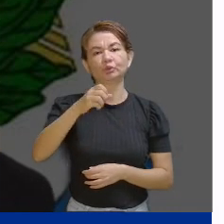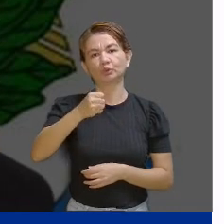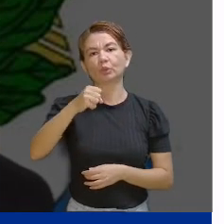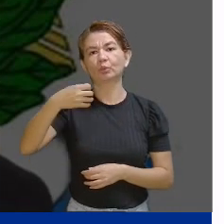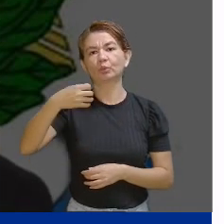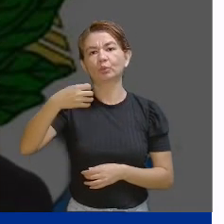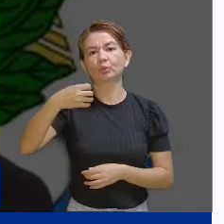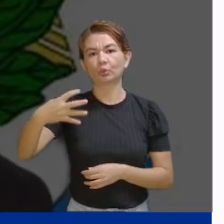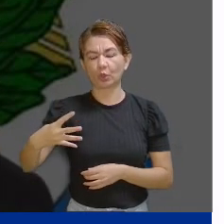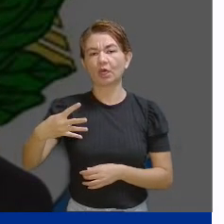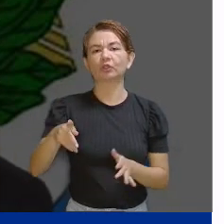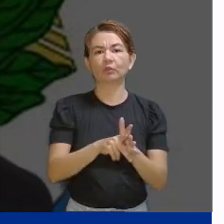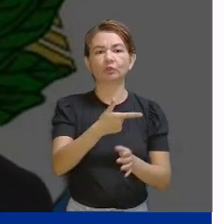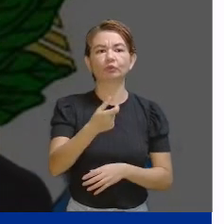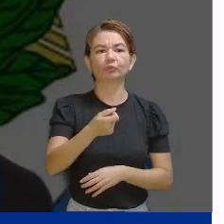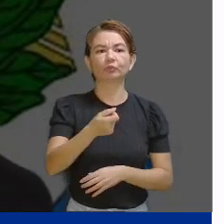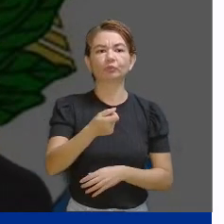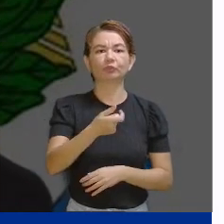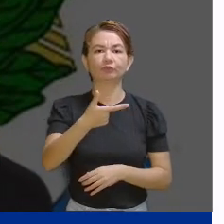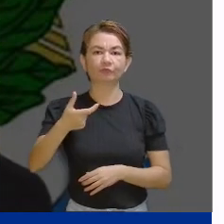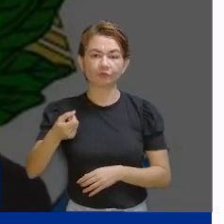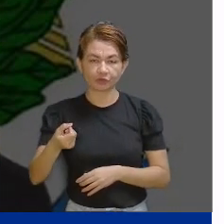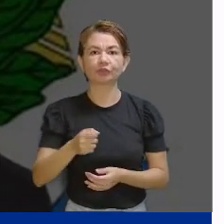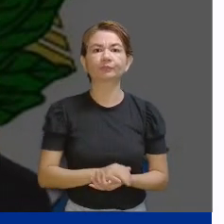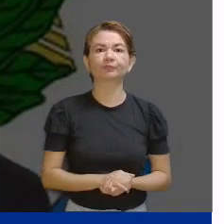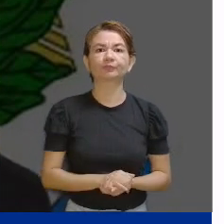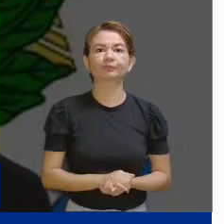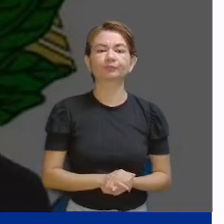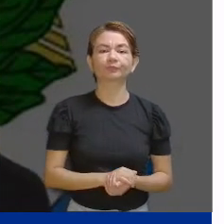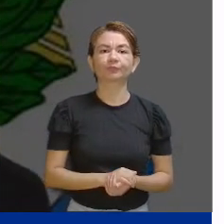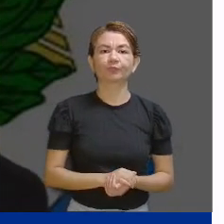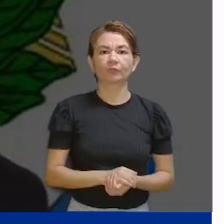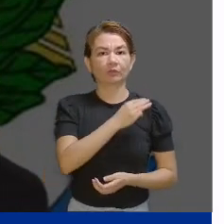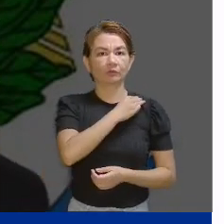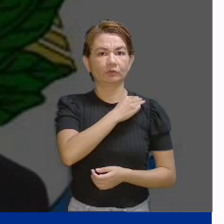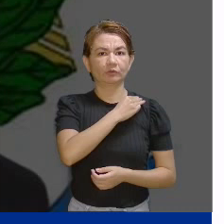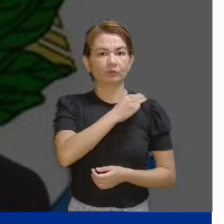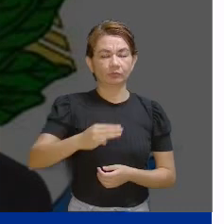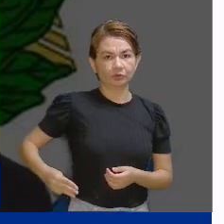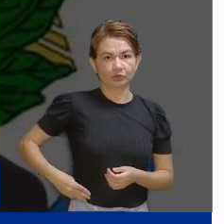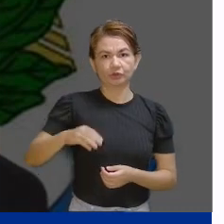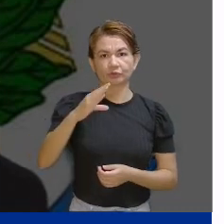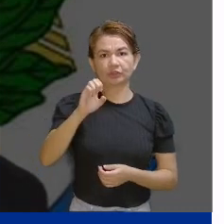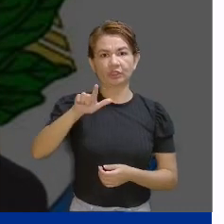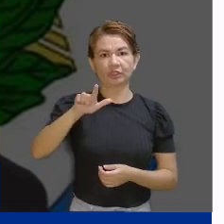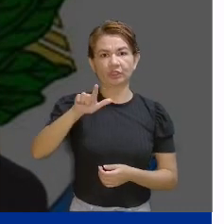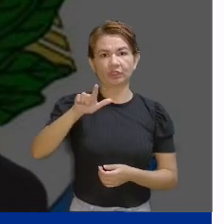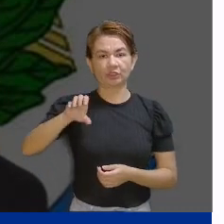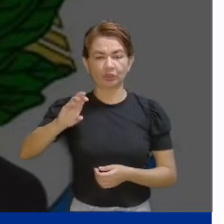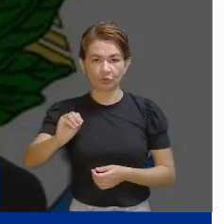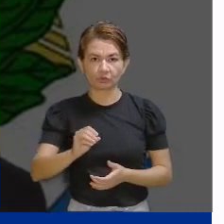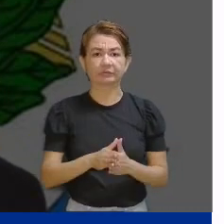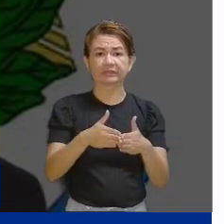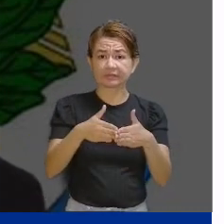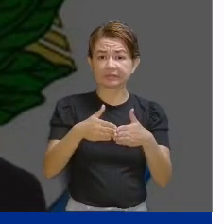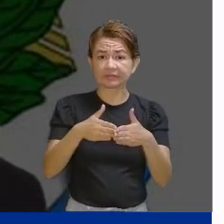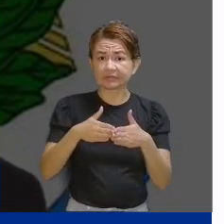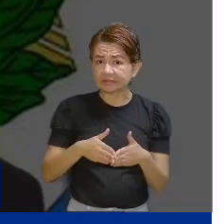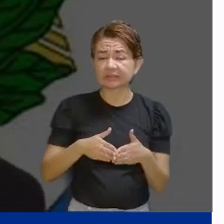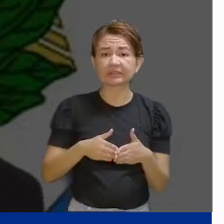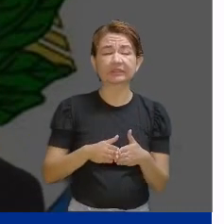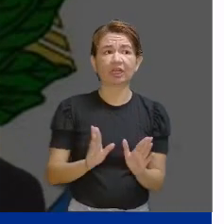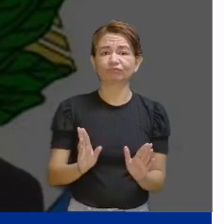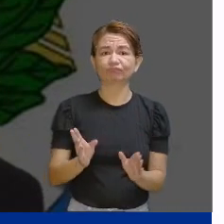060-0284 de 2020, da relatoria do ministro Sérgio Banhos. Eu peço licença até para não